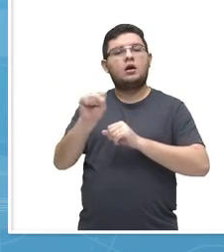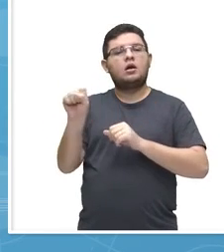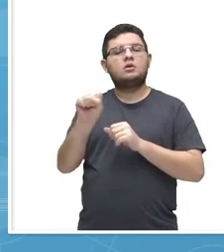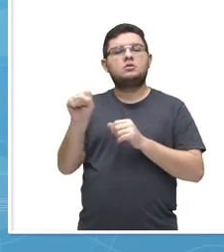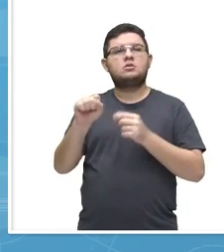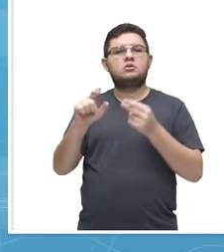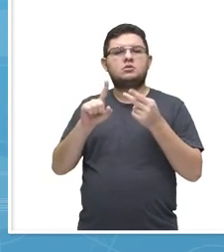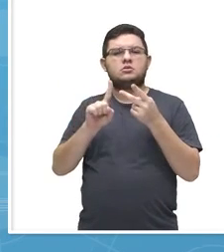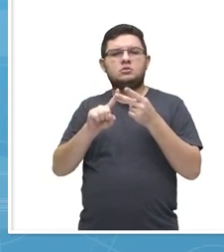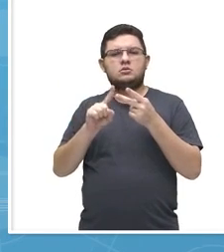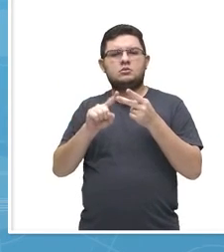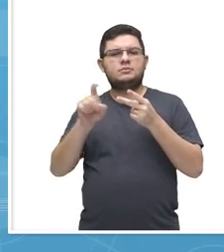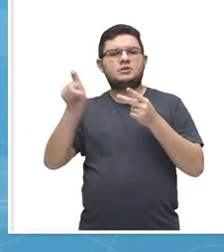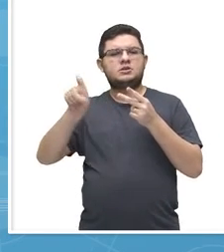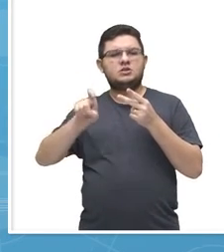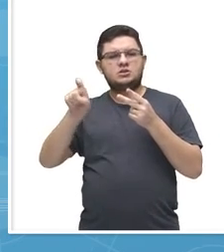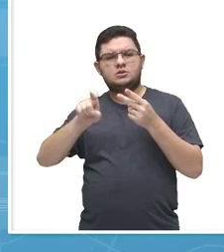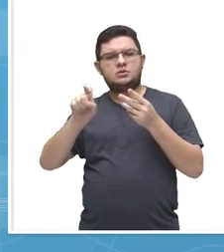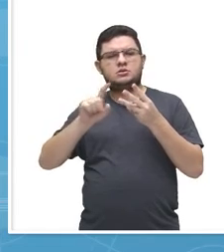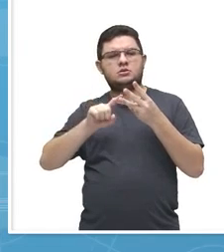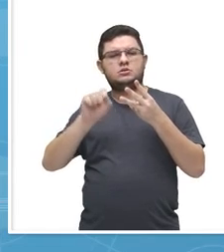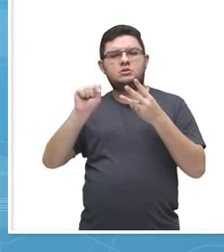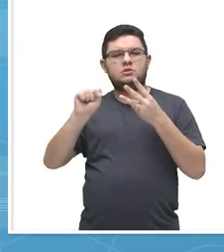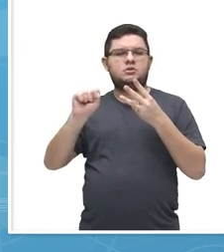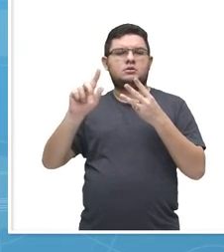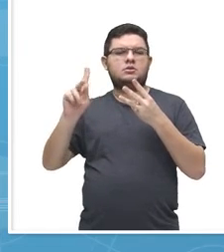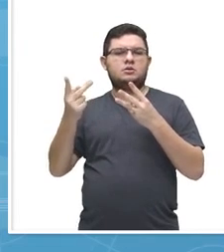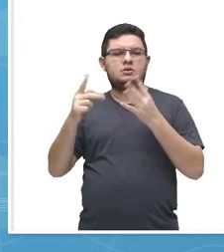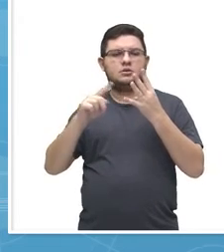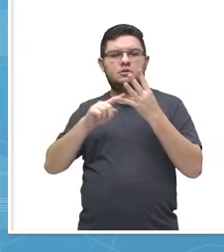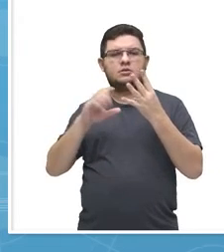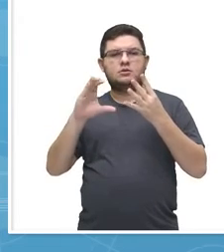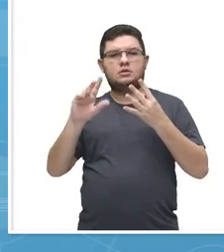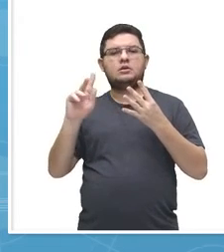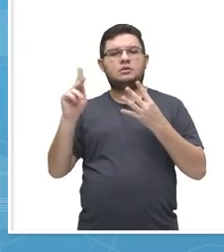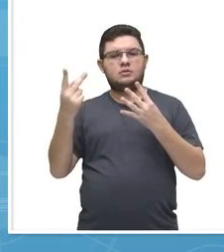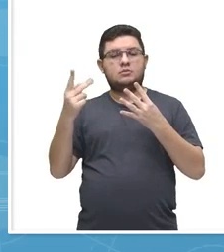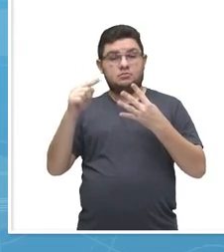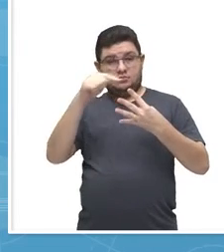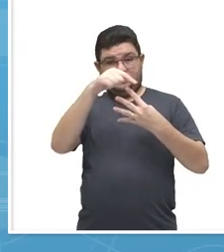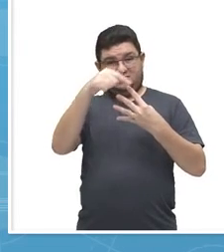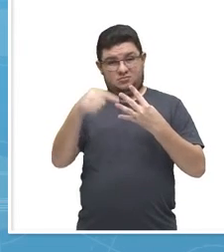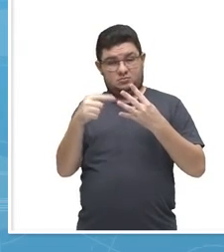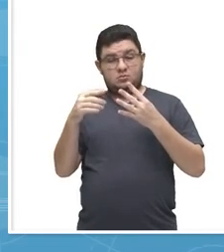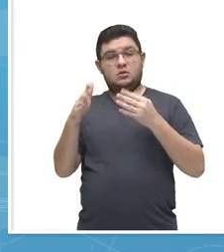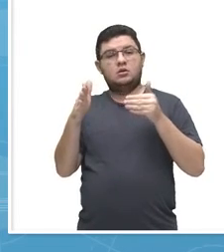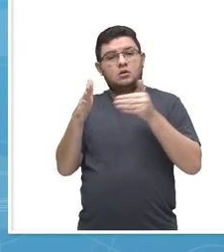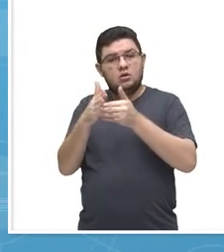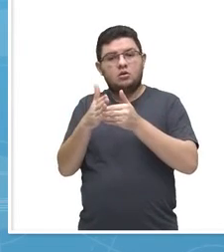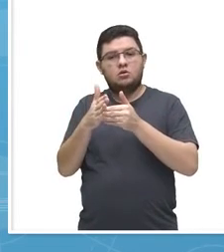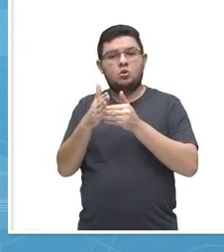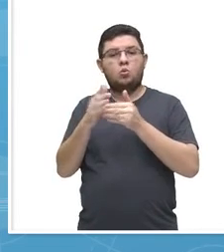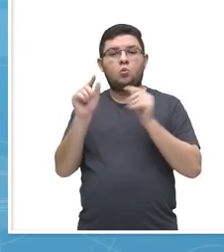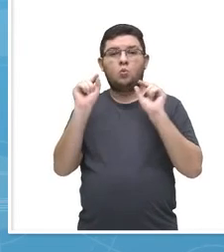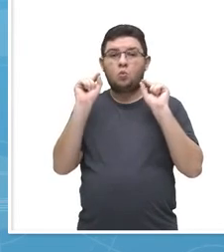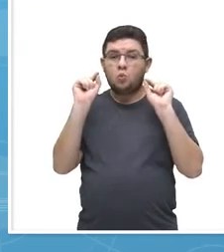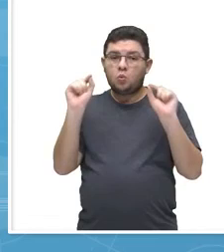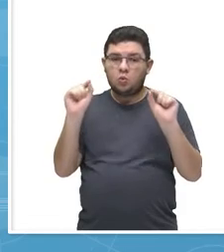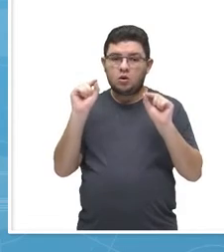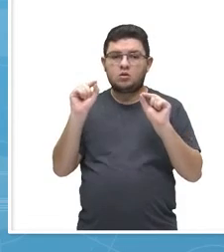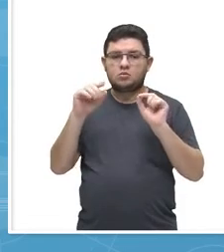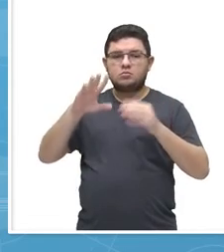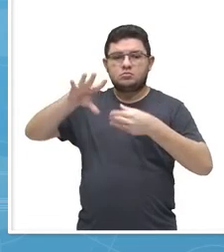em SS, X, SH,